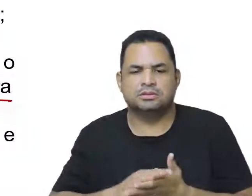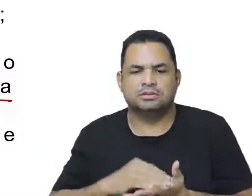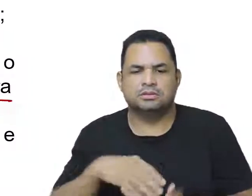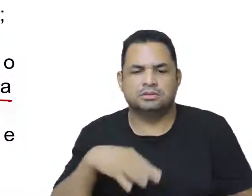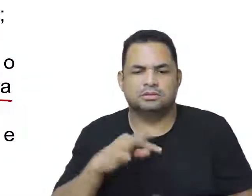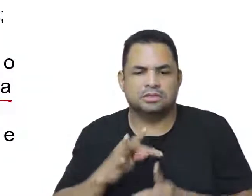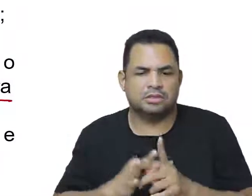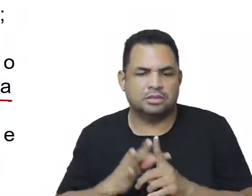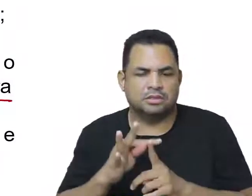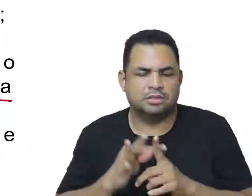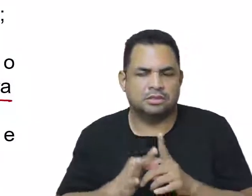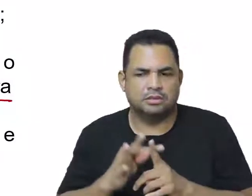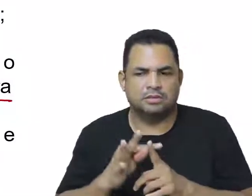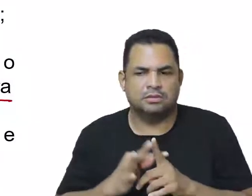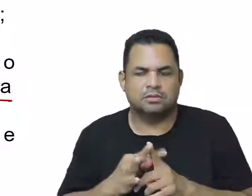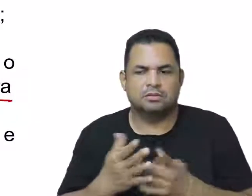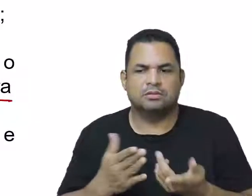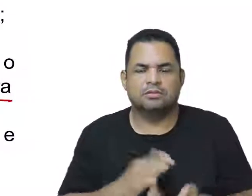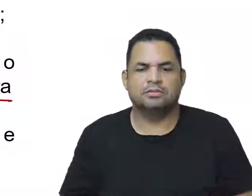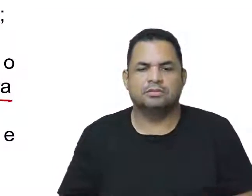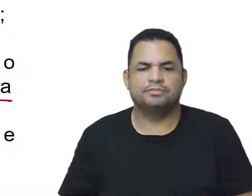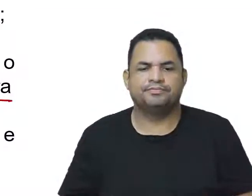ideal para nós, né?